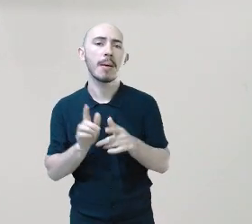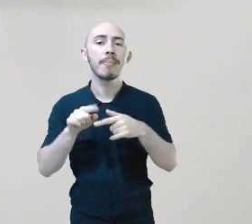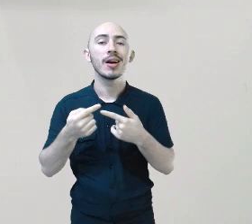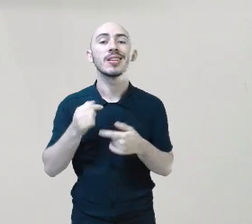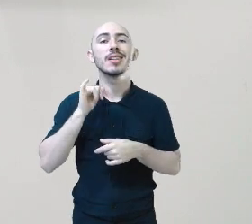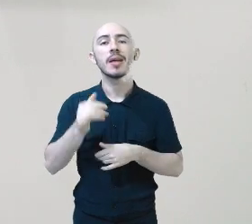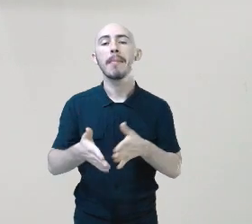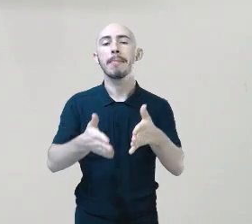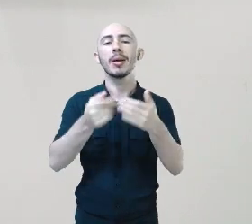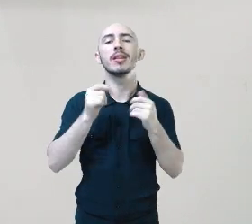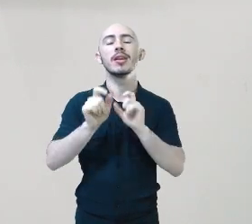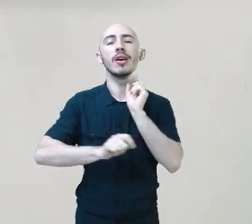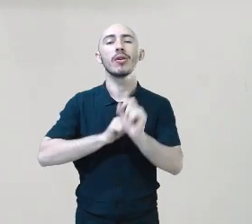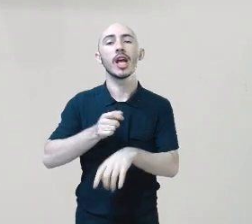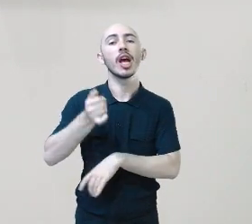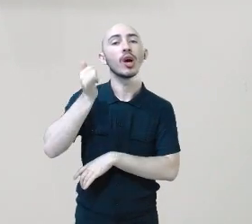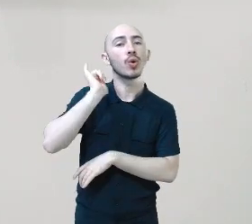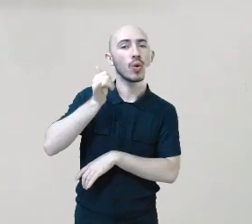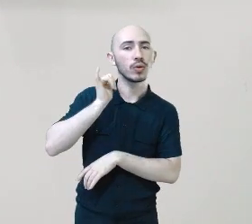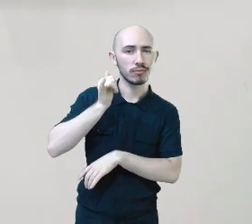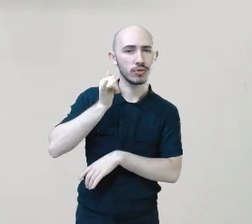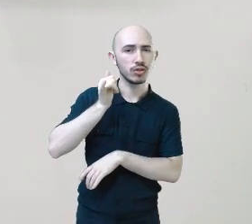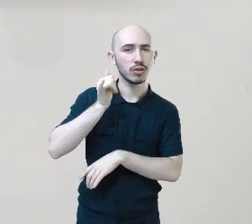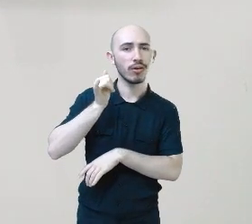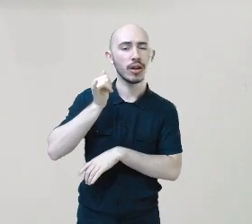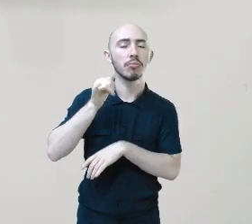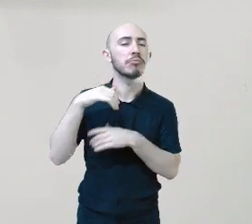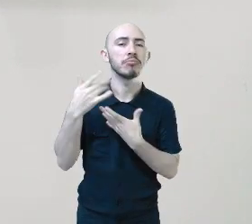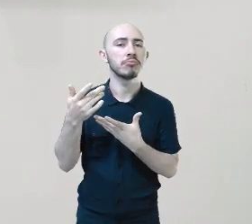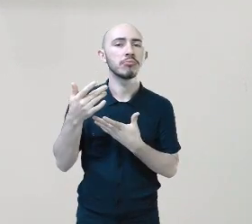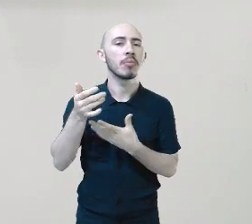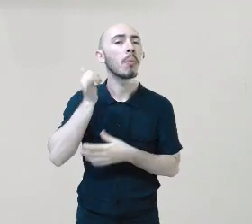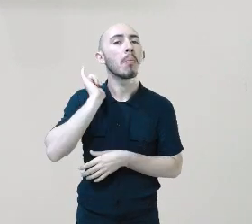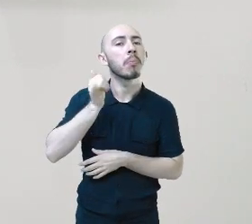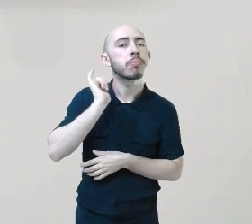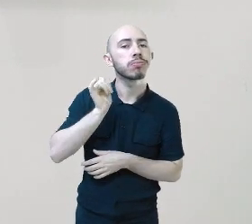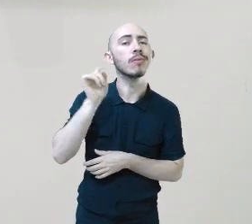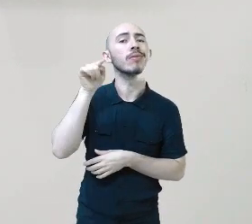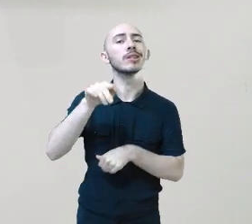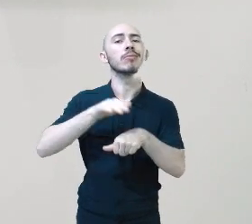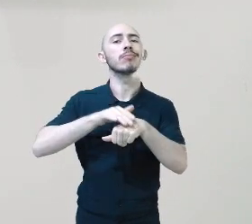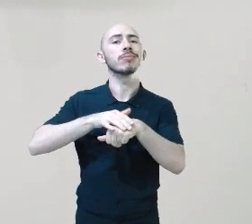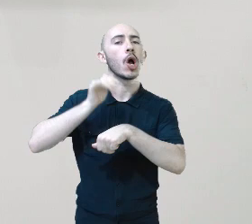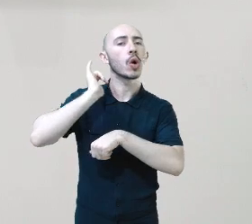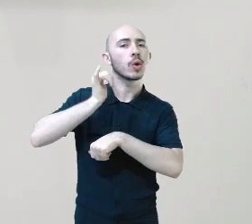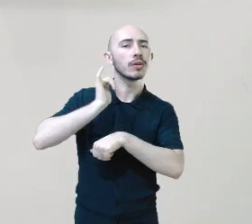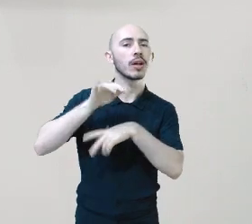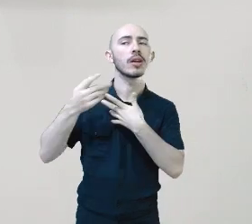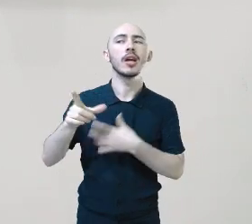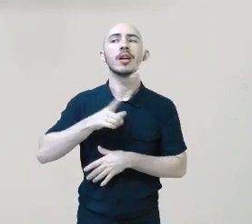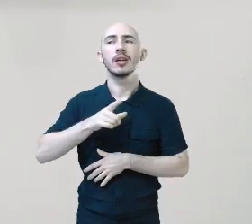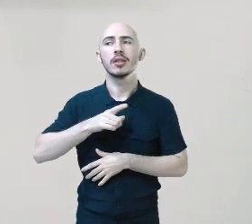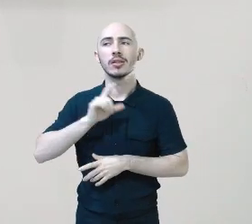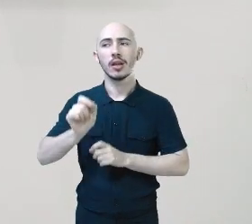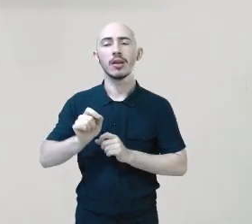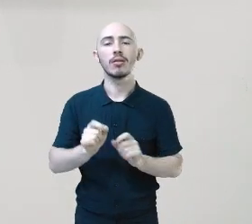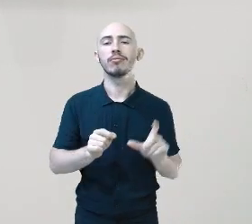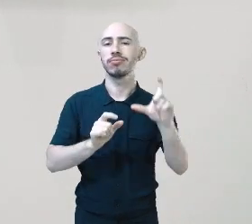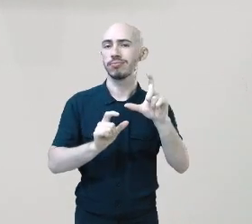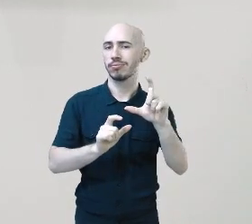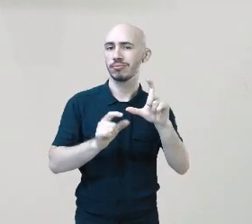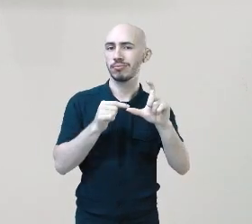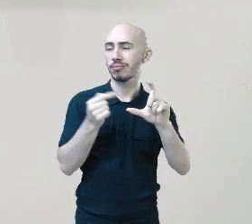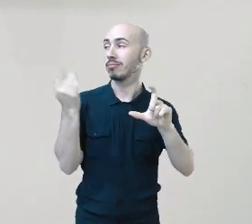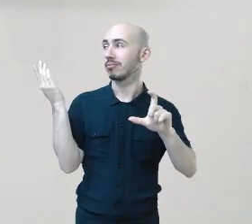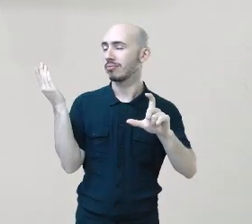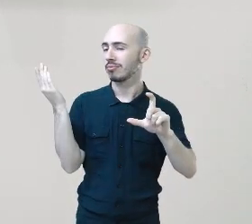se eu pedir para ela contar uma história, para você contar uma história em que tivesse a presença de um controle,